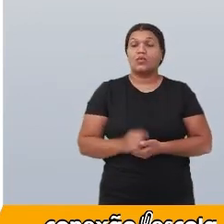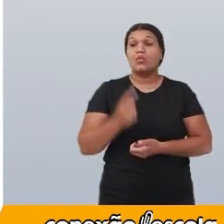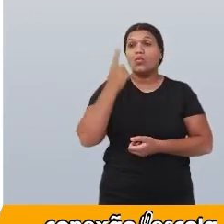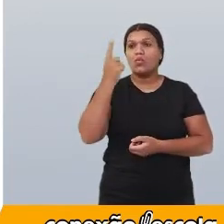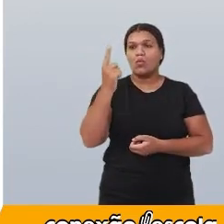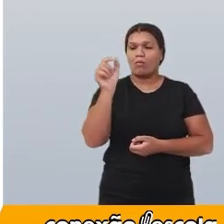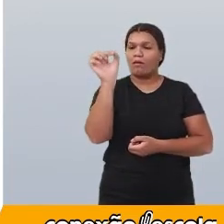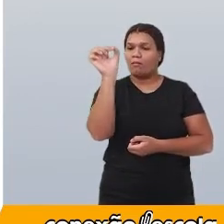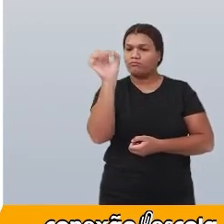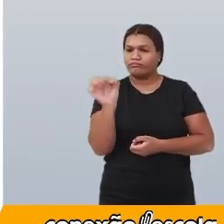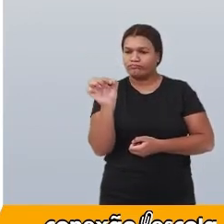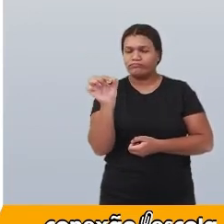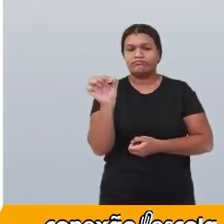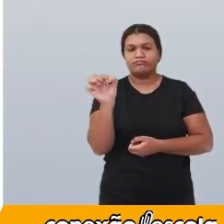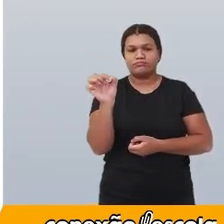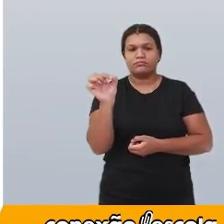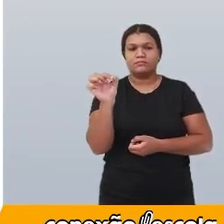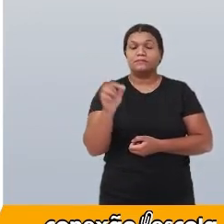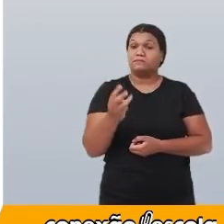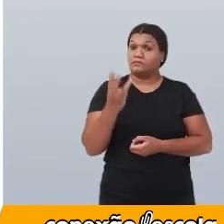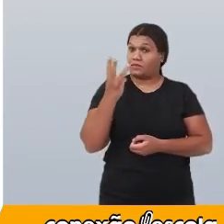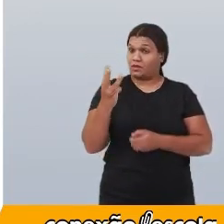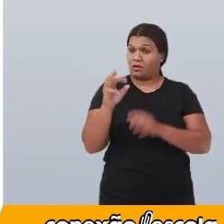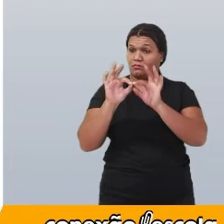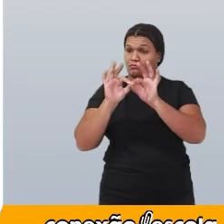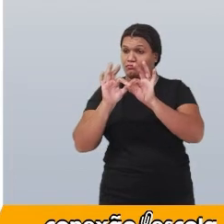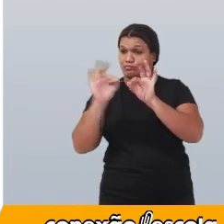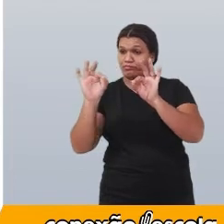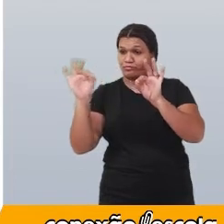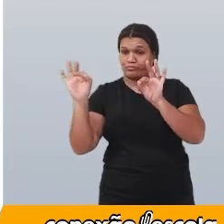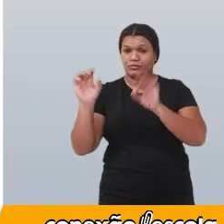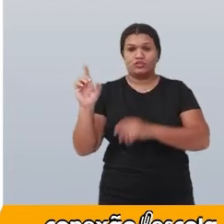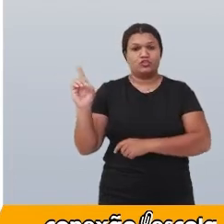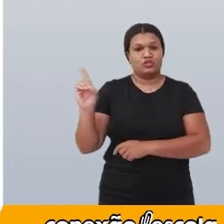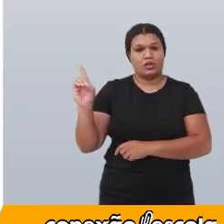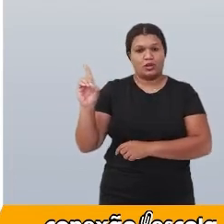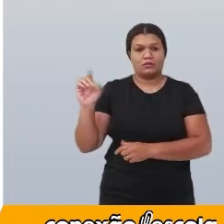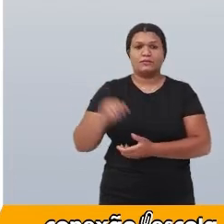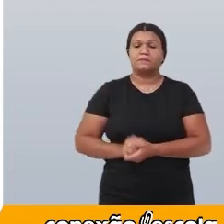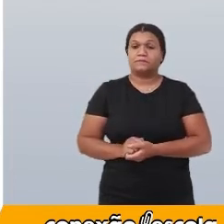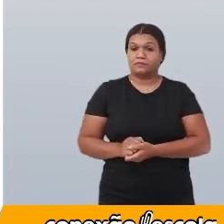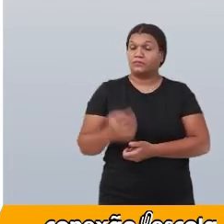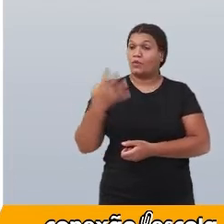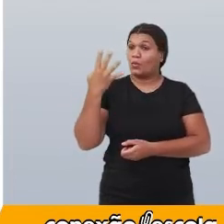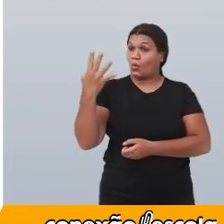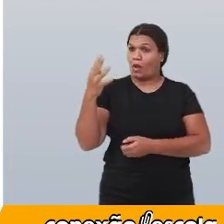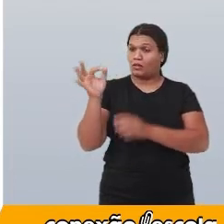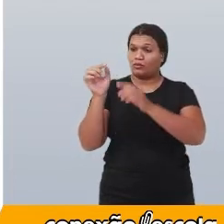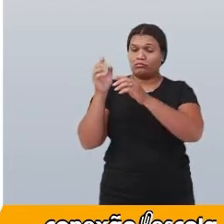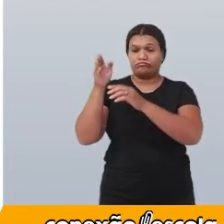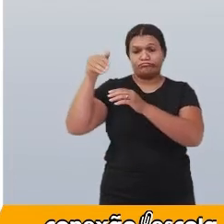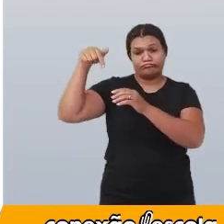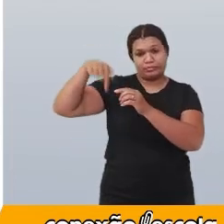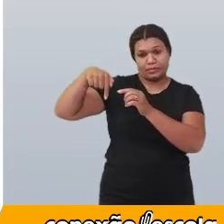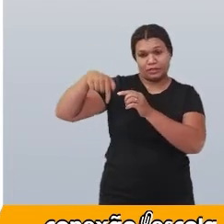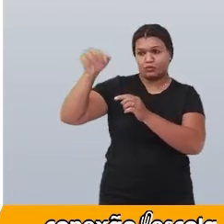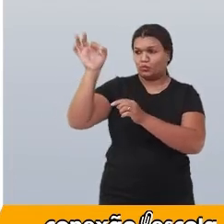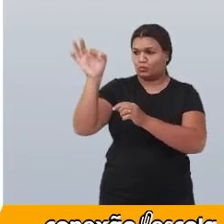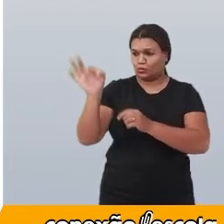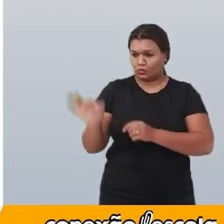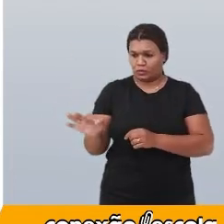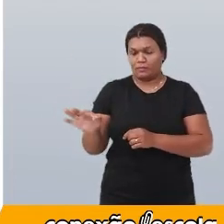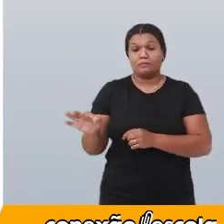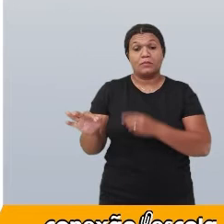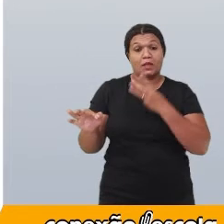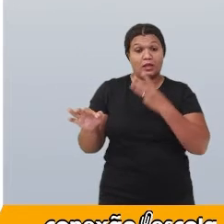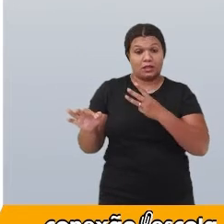uma para baixo, três para a direita, quatro para baixo,